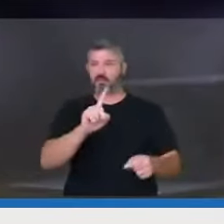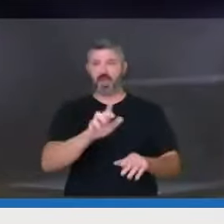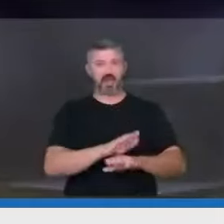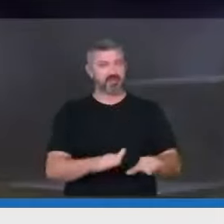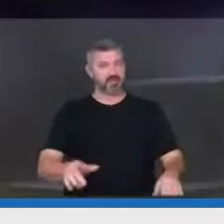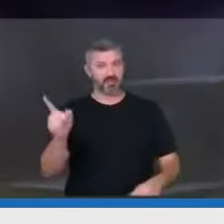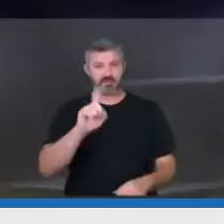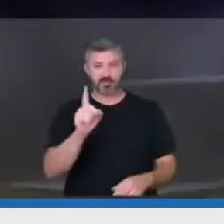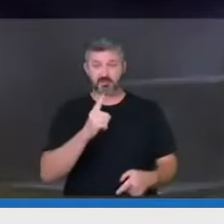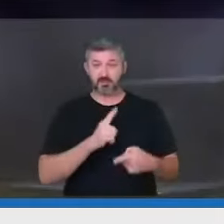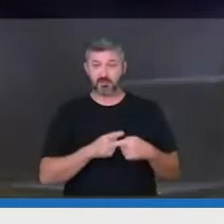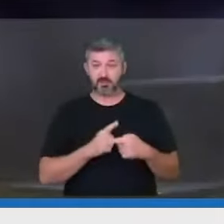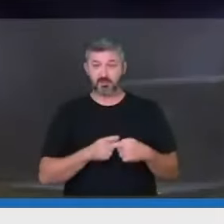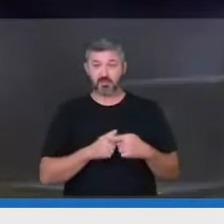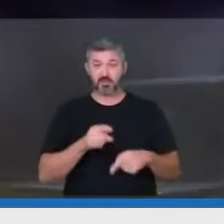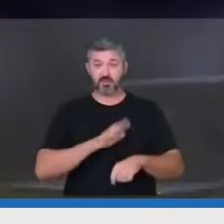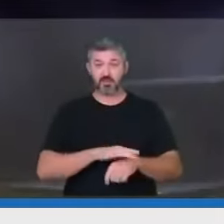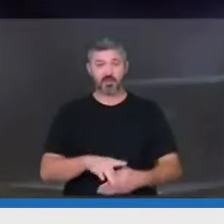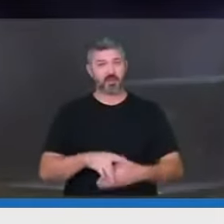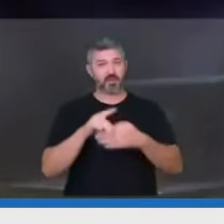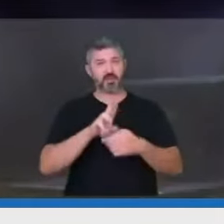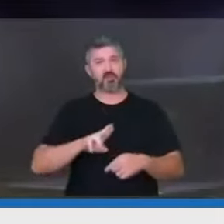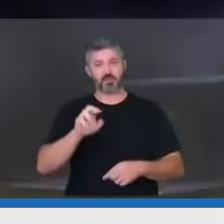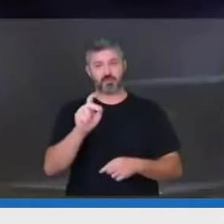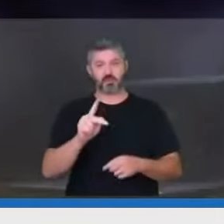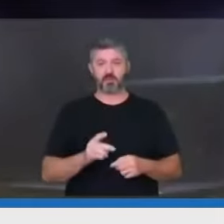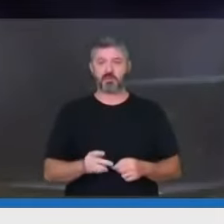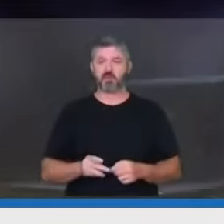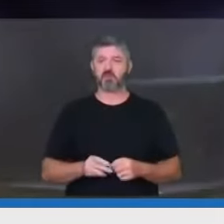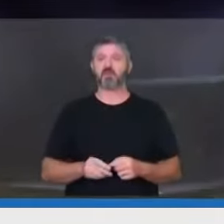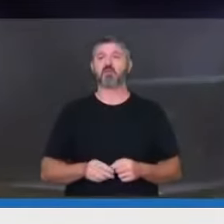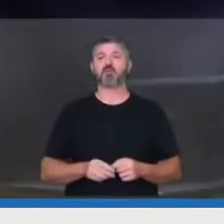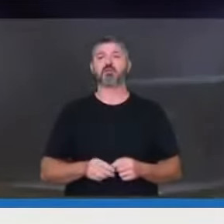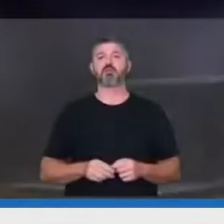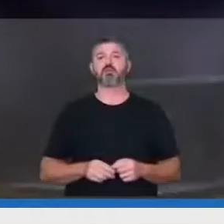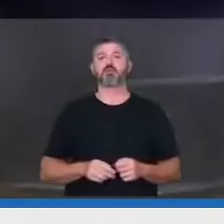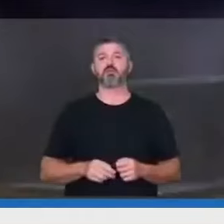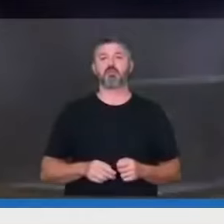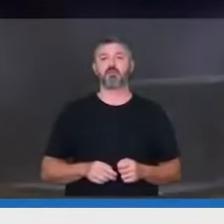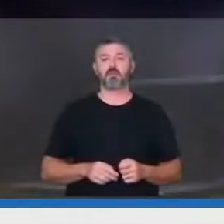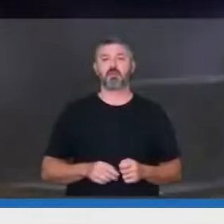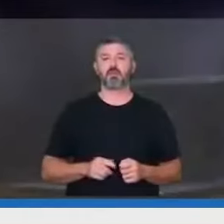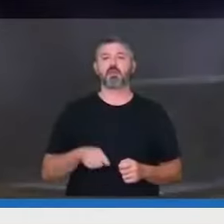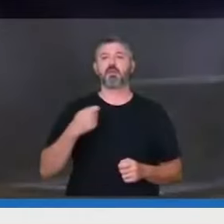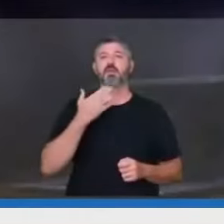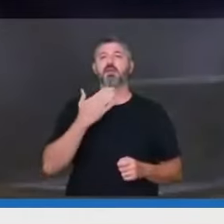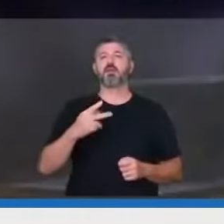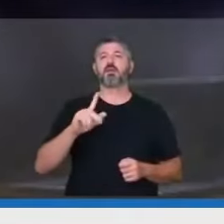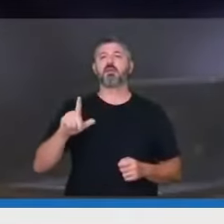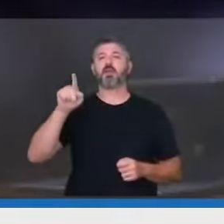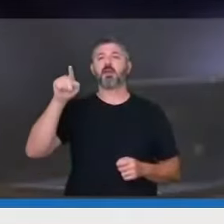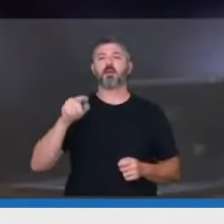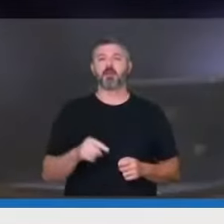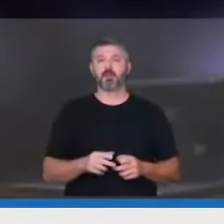que a decisão final continua com o Conselho de Ética, mas por enquanto a